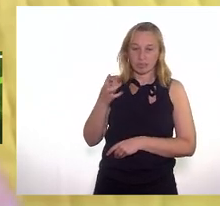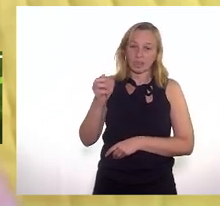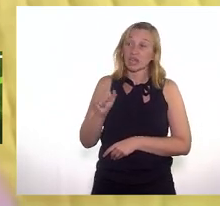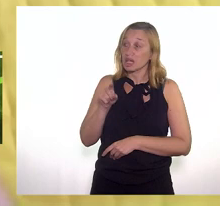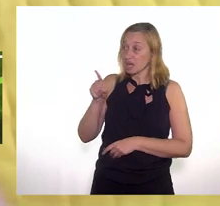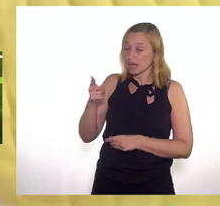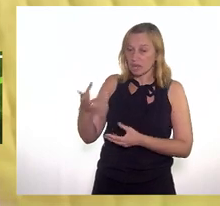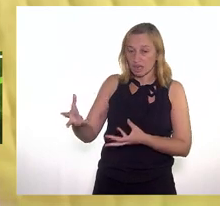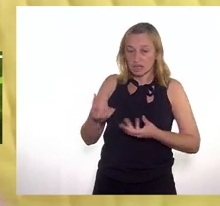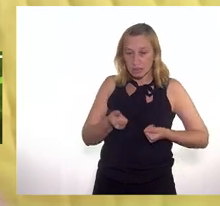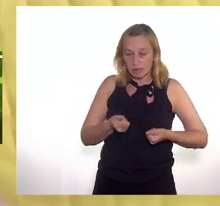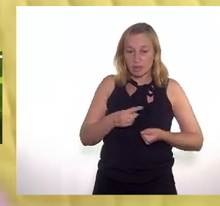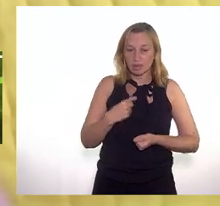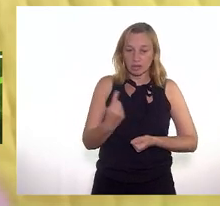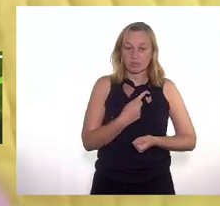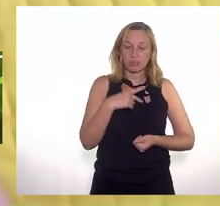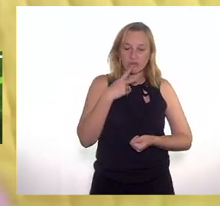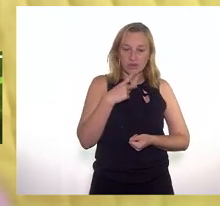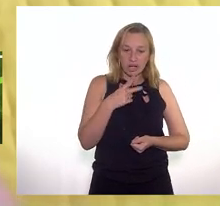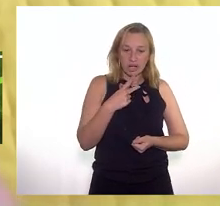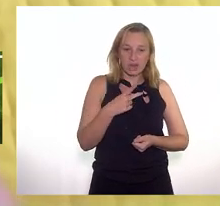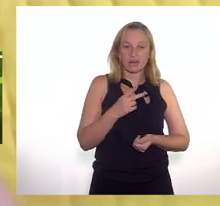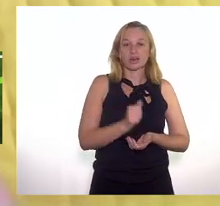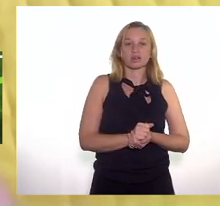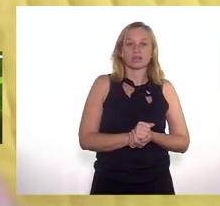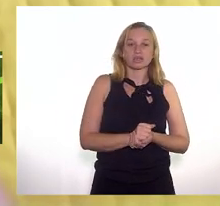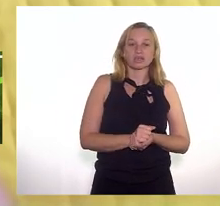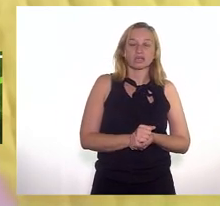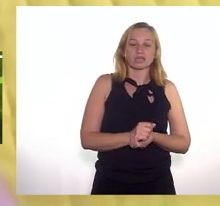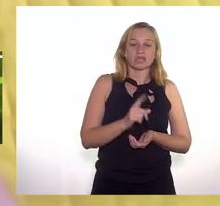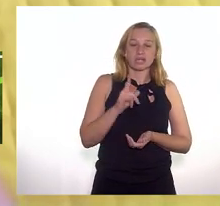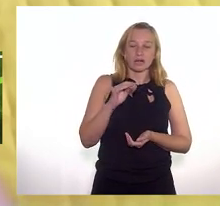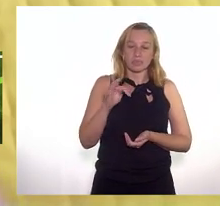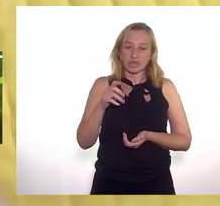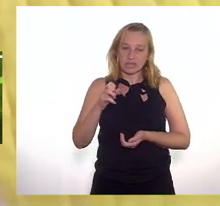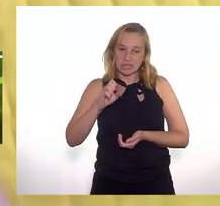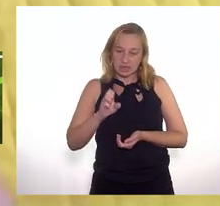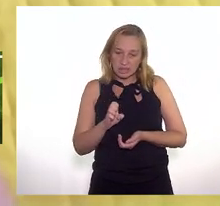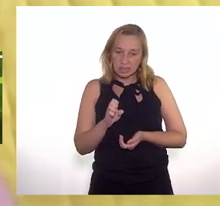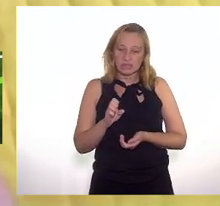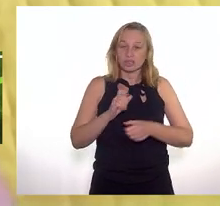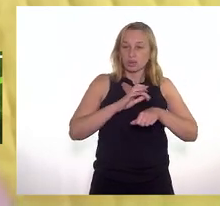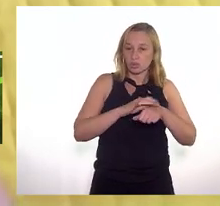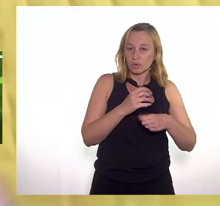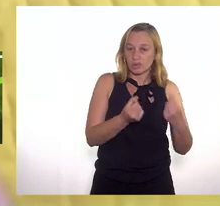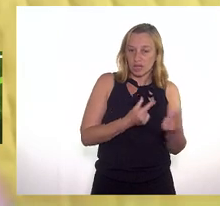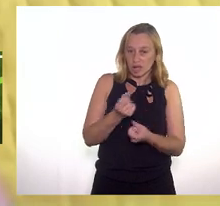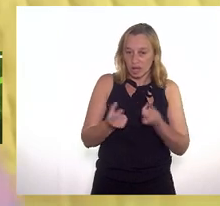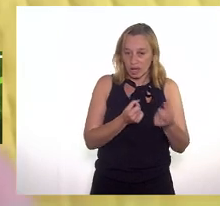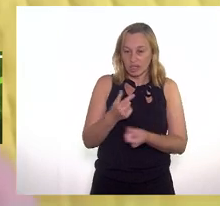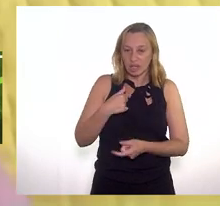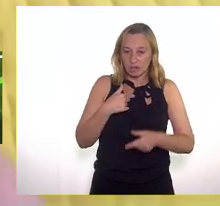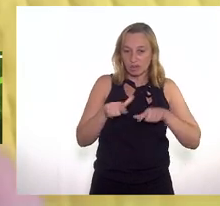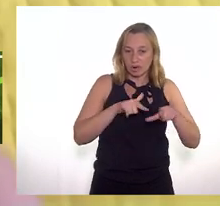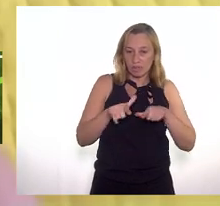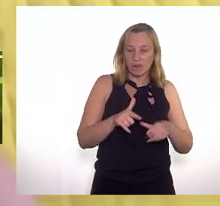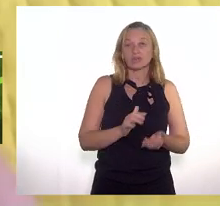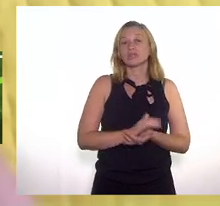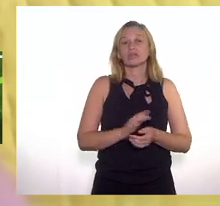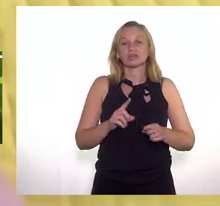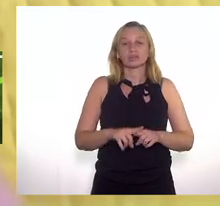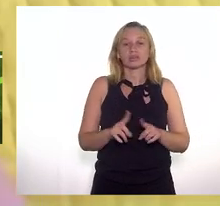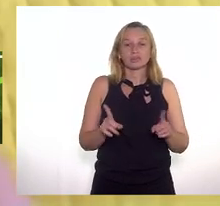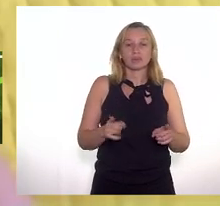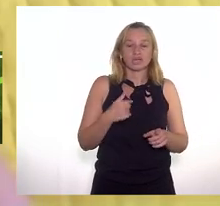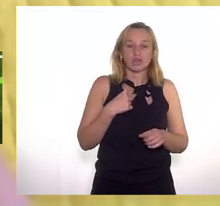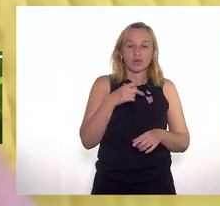recebeu a gente para falar sobre as demandas de narcolepsia, que é a doença rara que eu lido mais diretamente. Mas eu